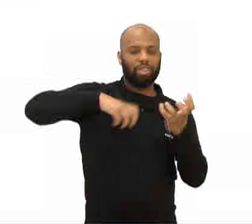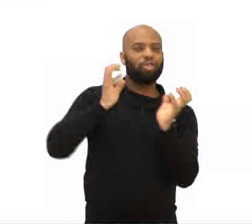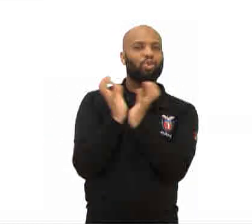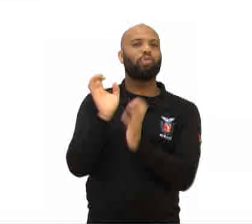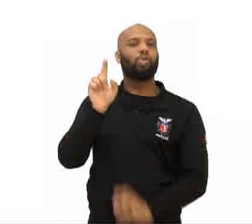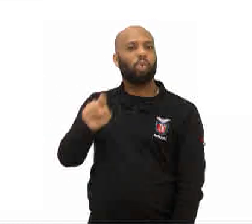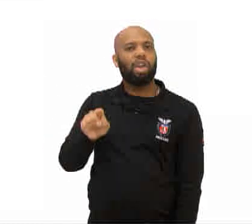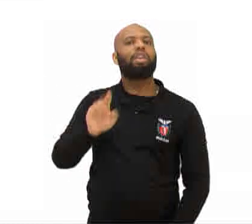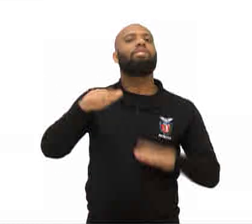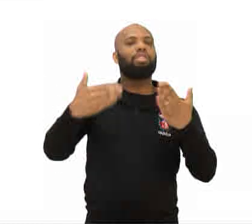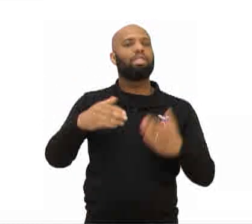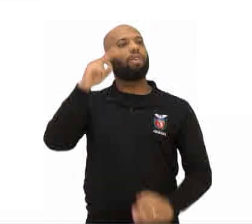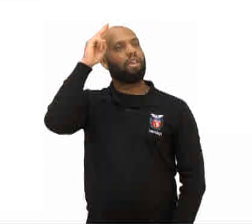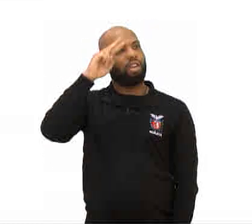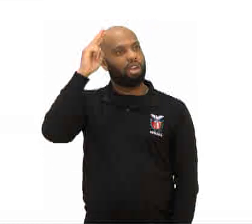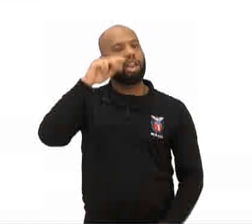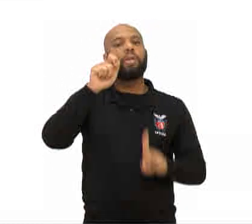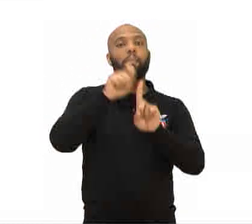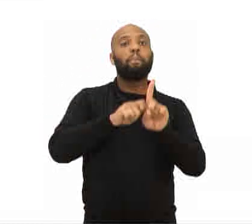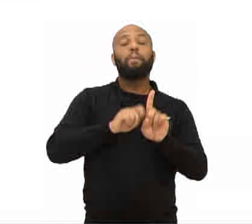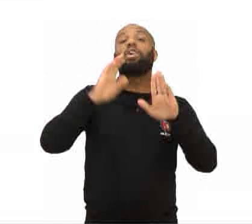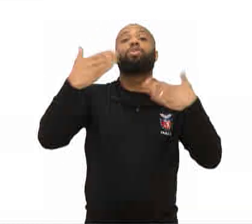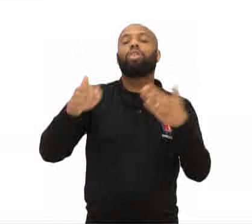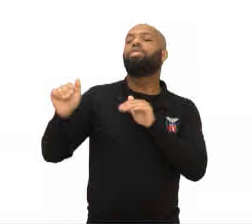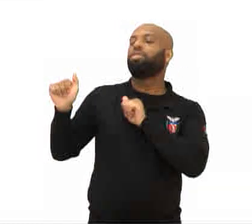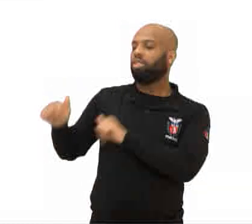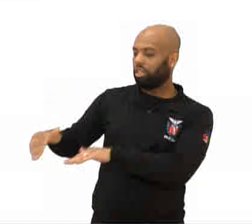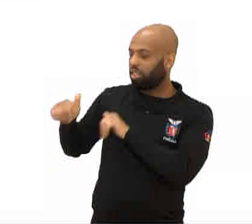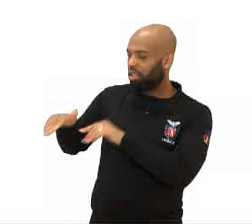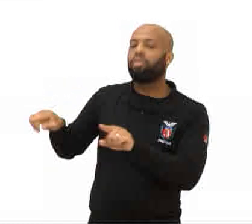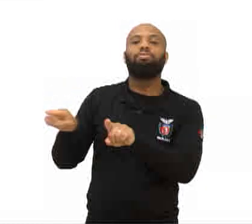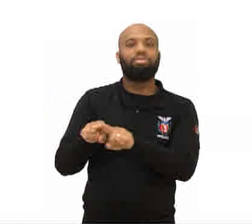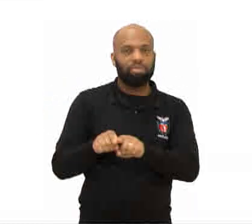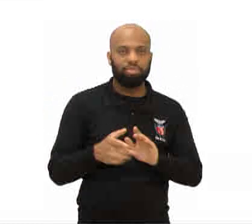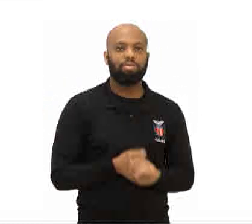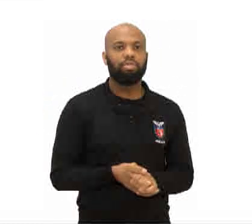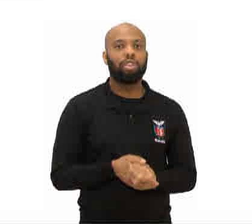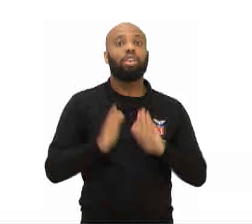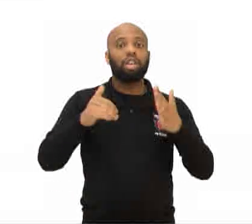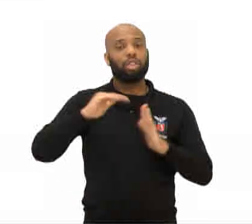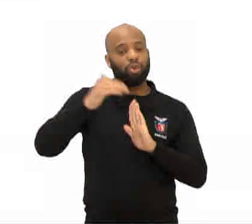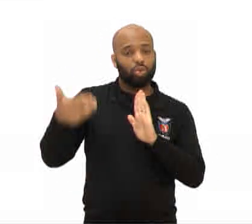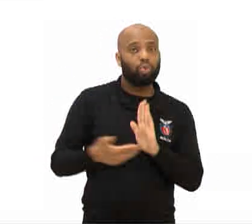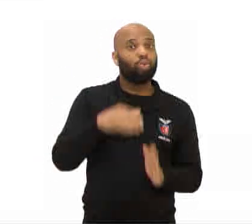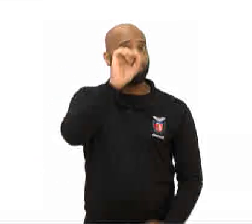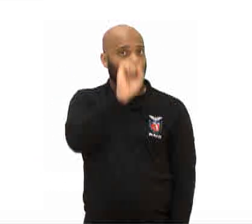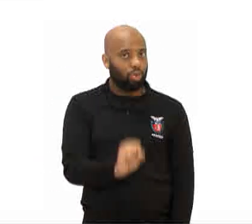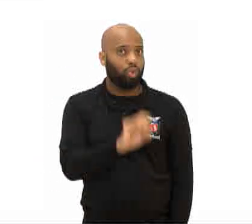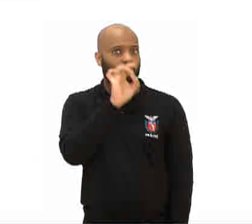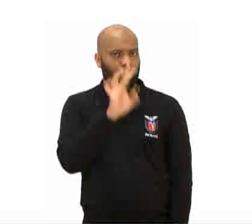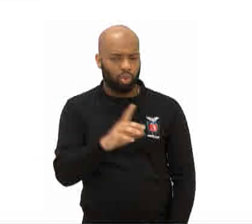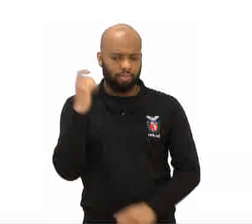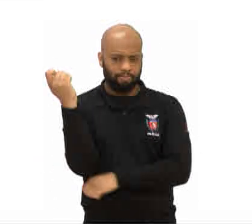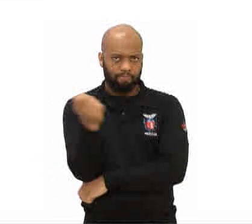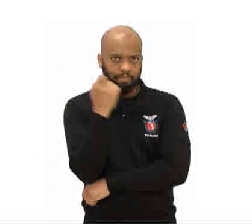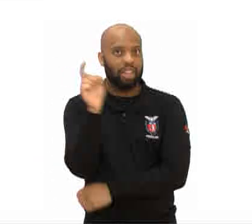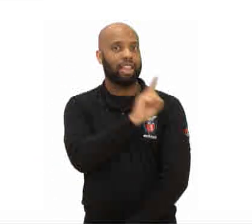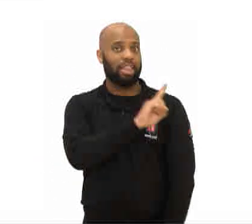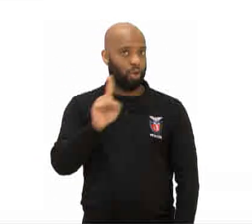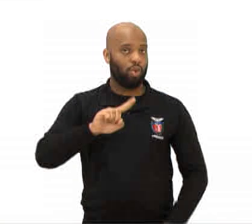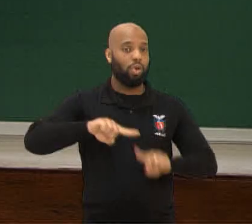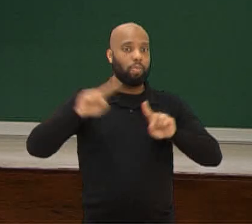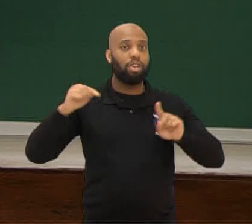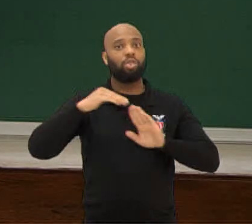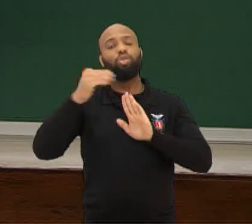ele é relembrado ali todo mês de setembro. Toda a região sul, não mais só o Rio Grande do Sul, mas